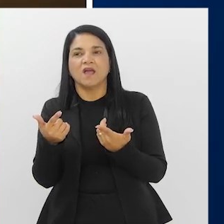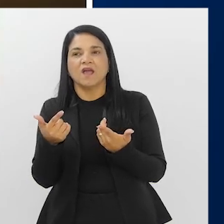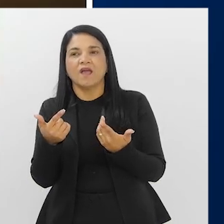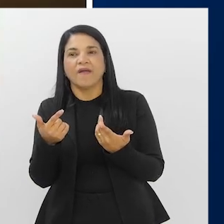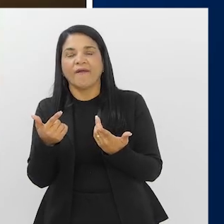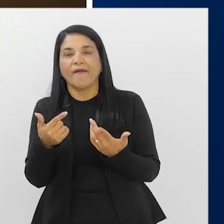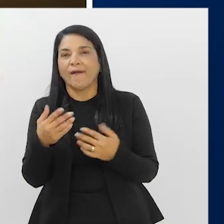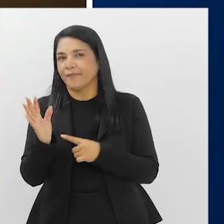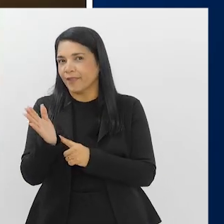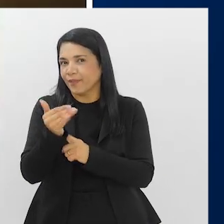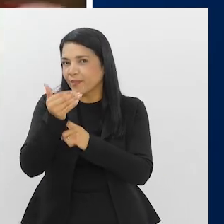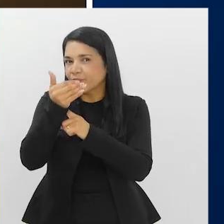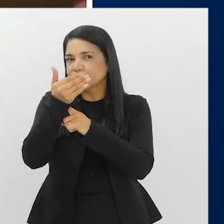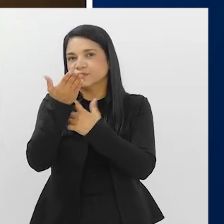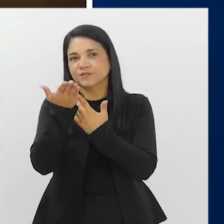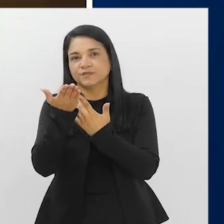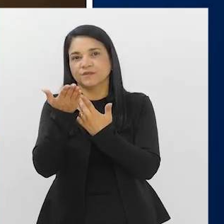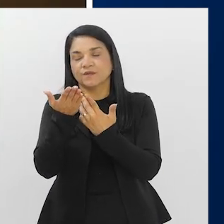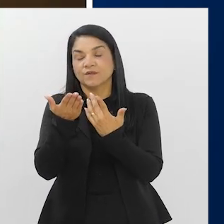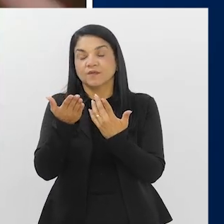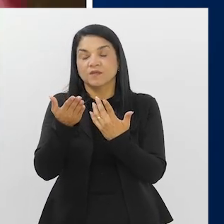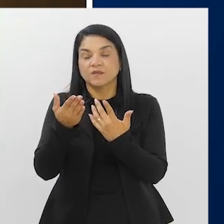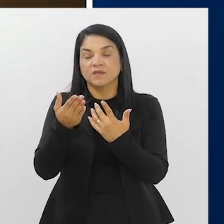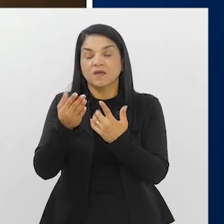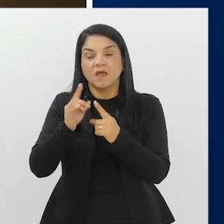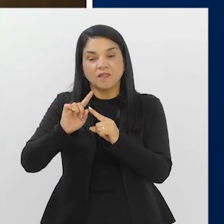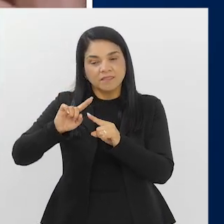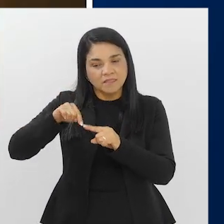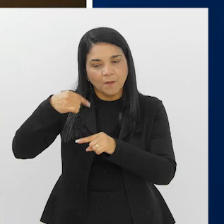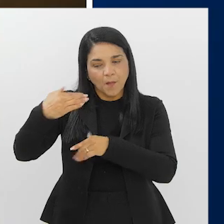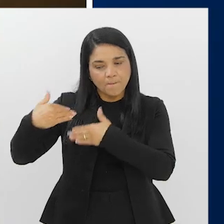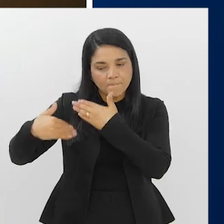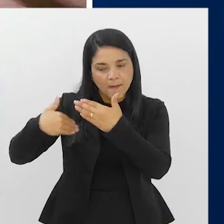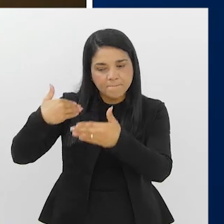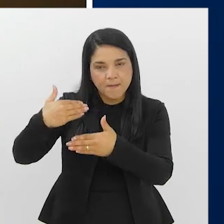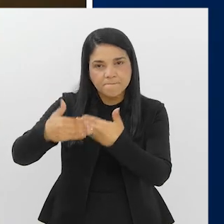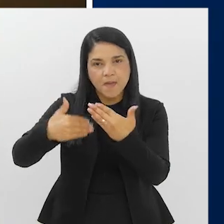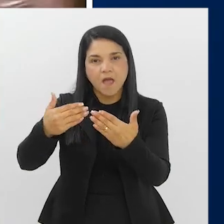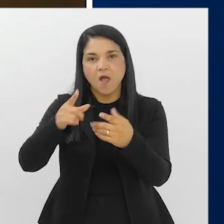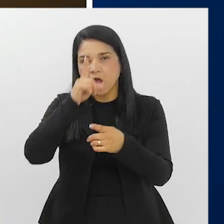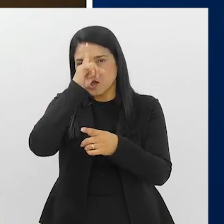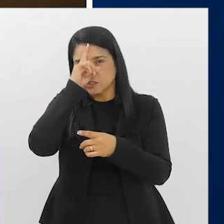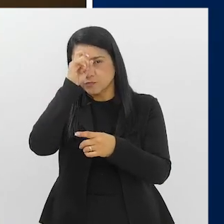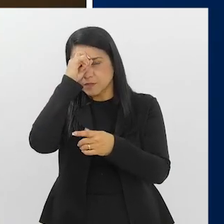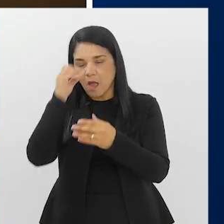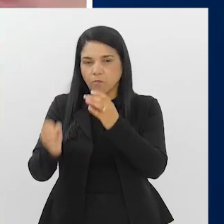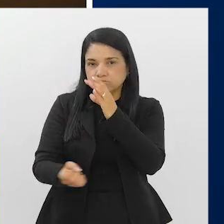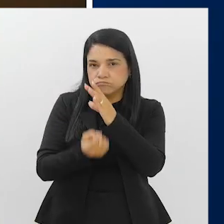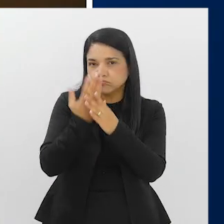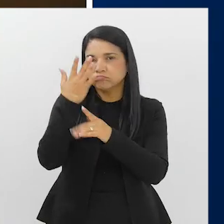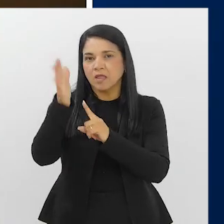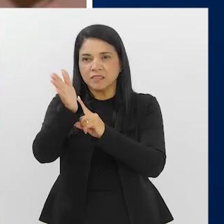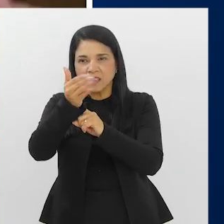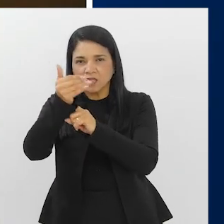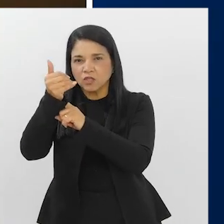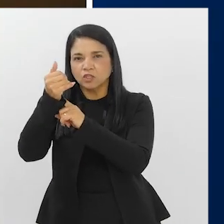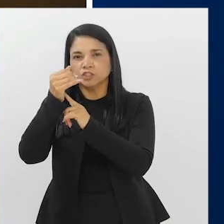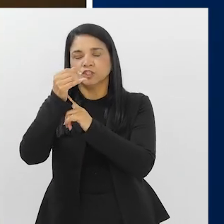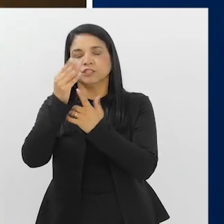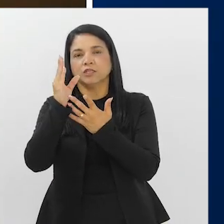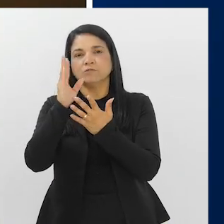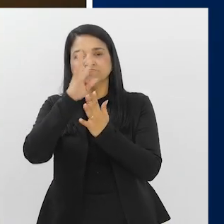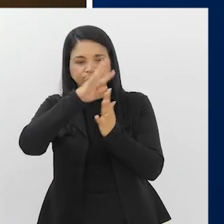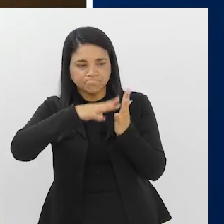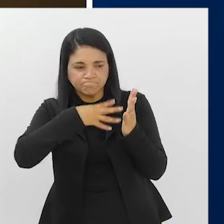instituições hospitalares, da tecnologia. E quando foi se criando cada vez mais hospitais, tudo muito tecnológico, tudo